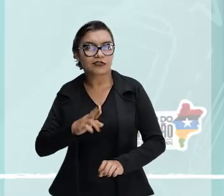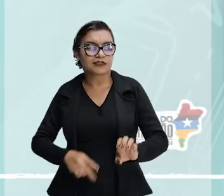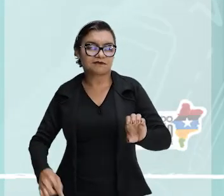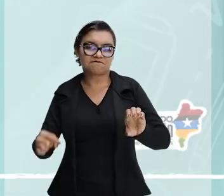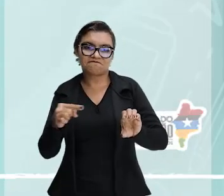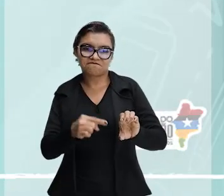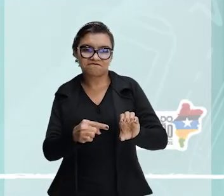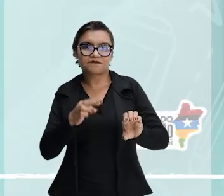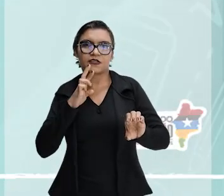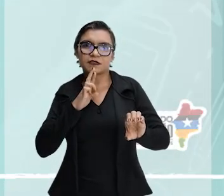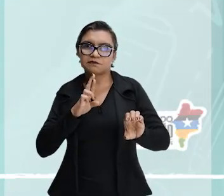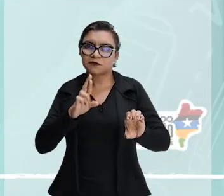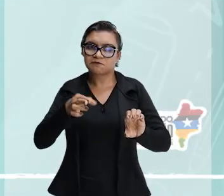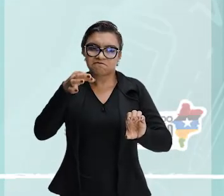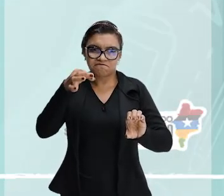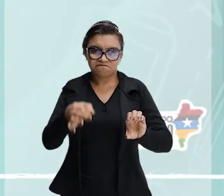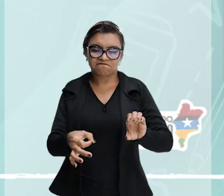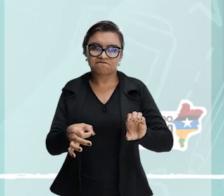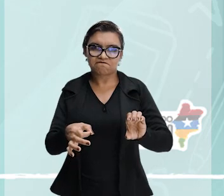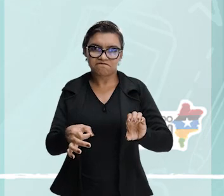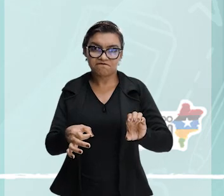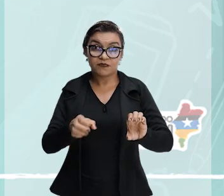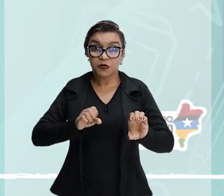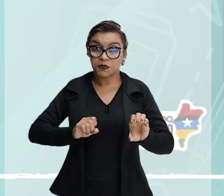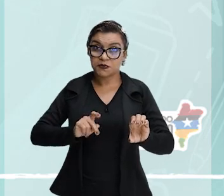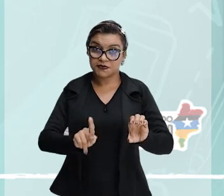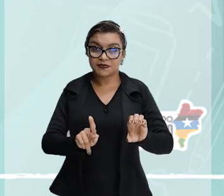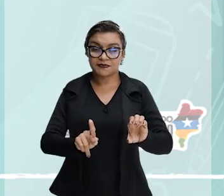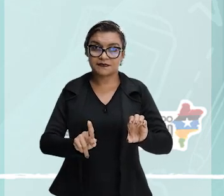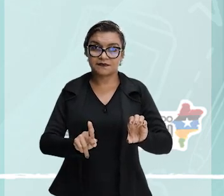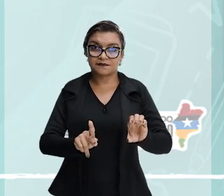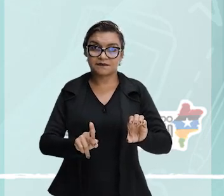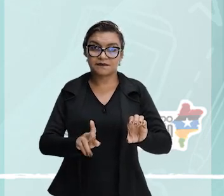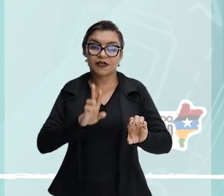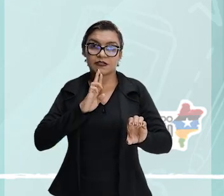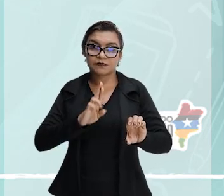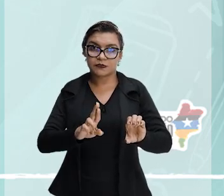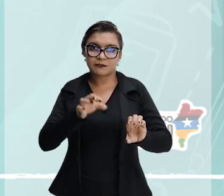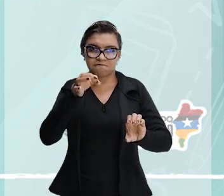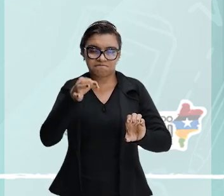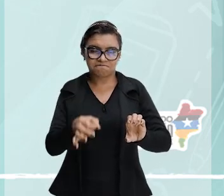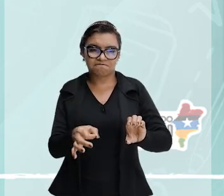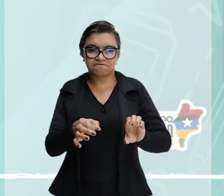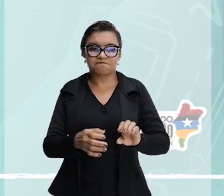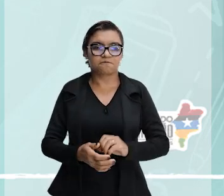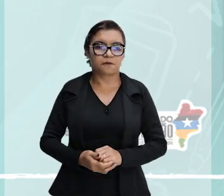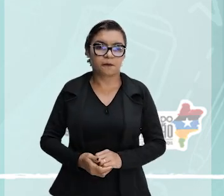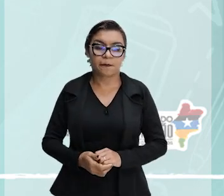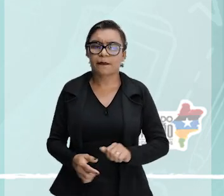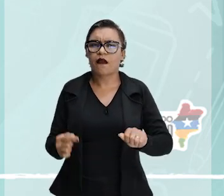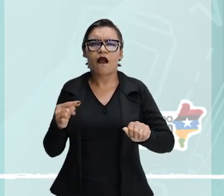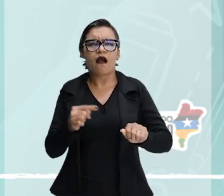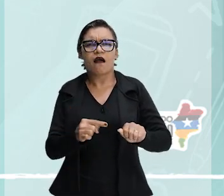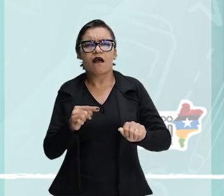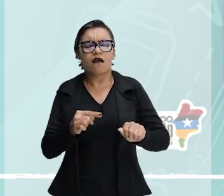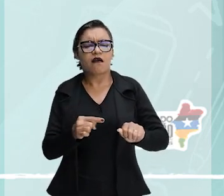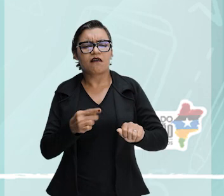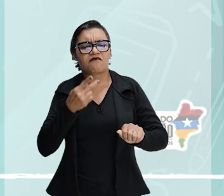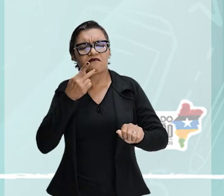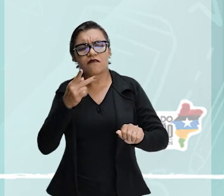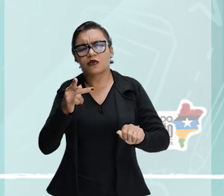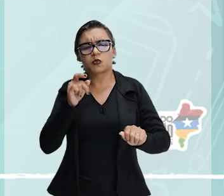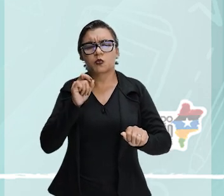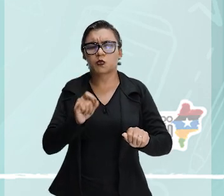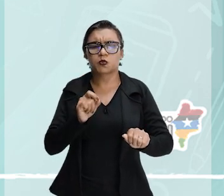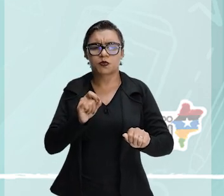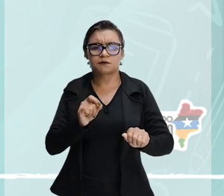C, atrito, contato e indução, tá ok? Então, resposta correta, a letra C. A letra A, ele diz o seguinte,